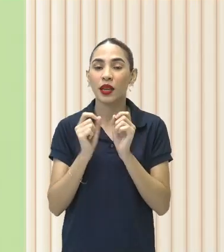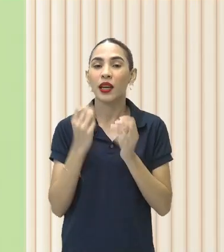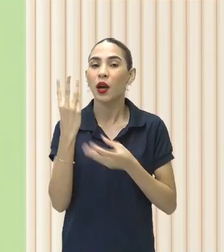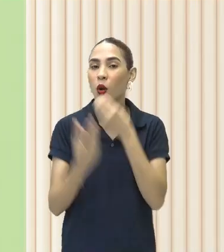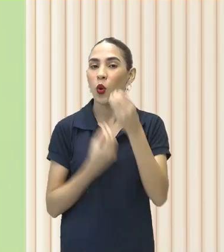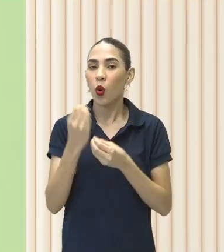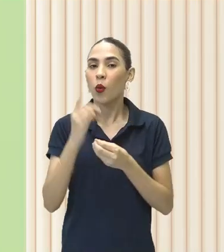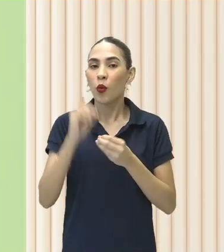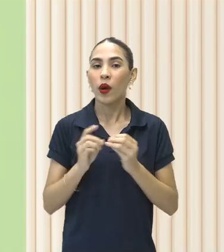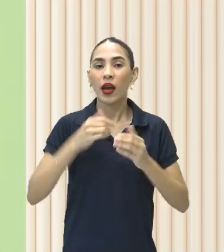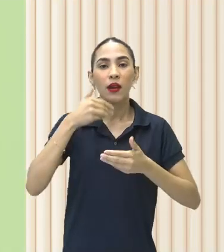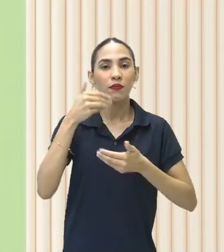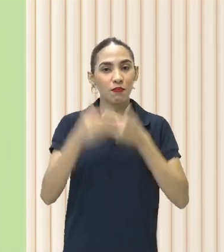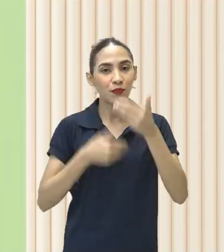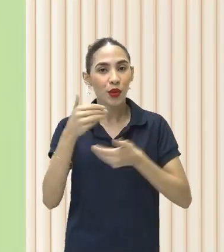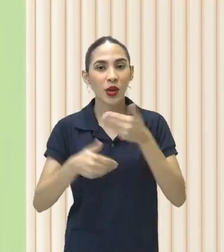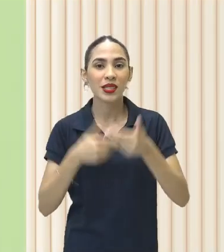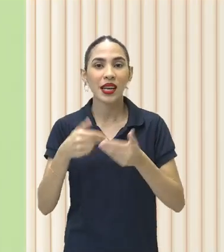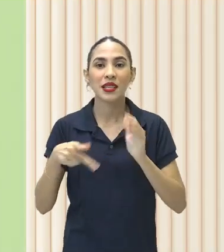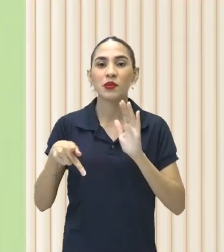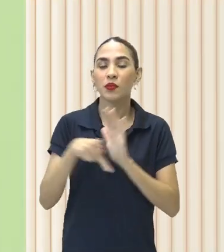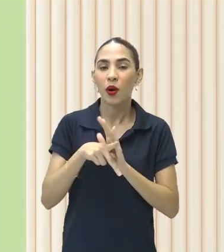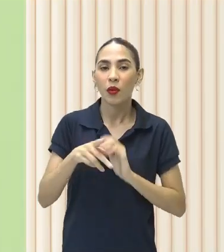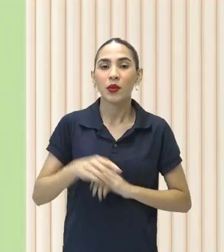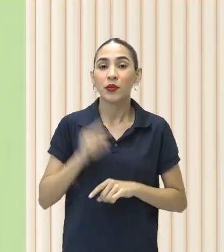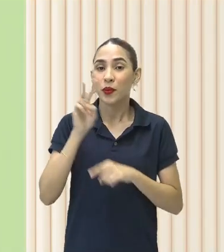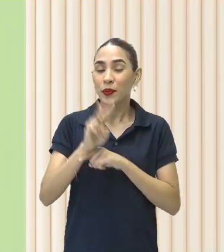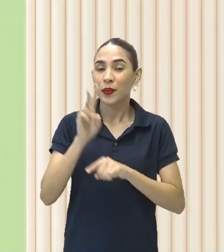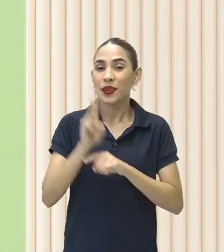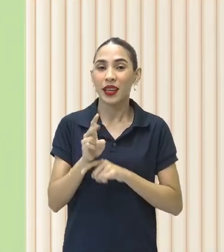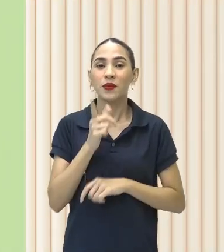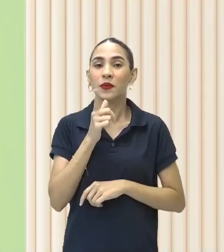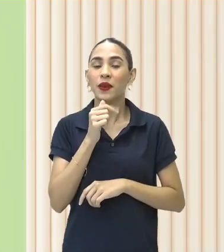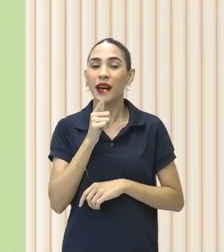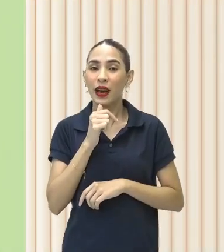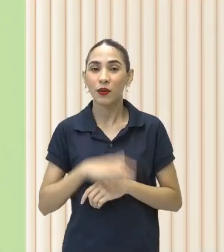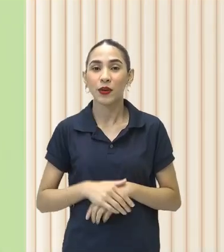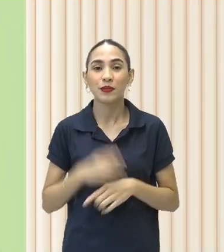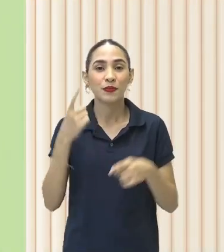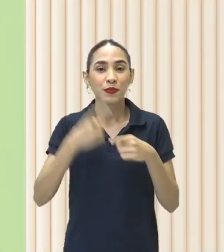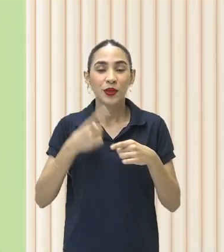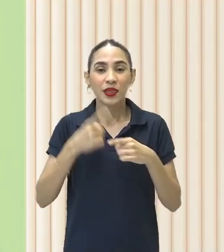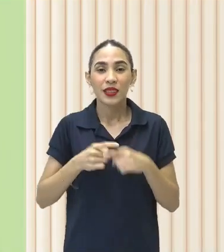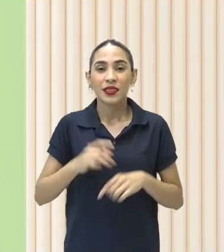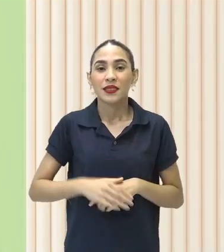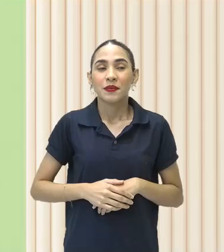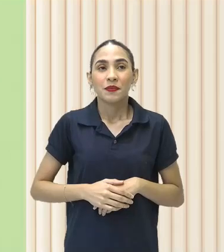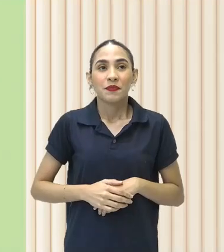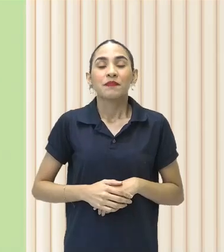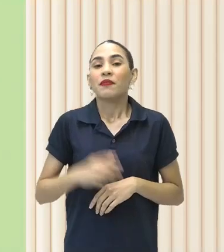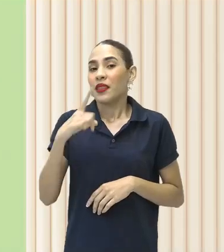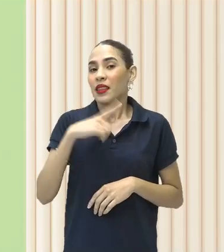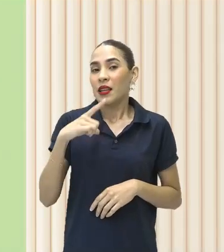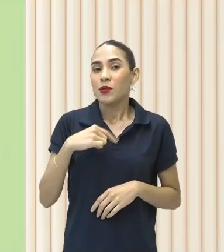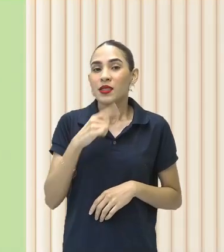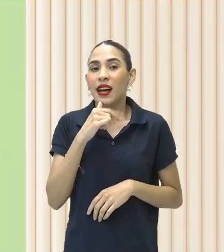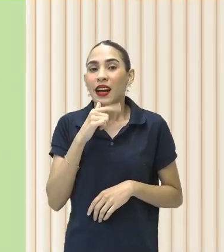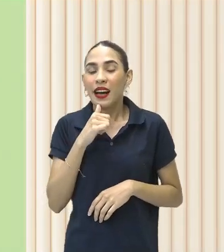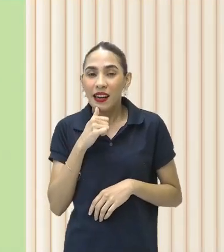é feito o processo ali de tratamento da água, porque não é porque temos